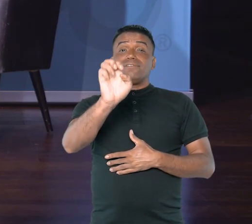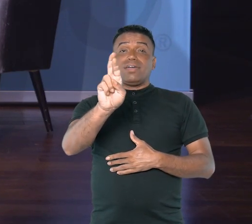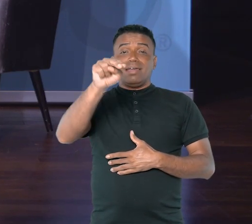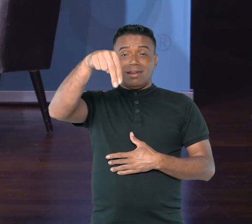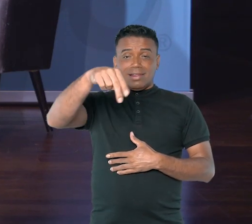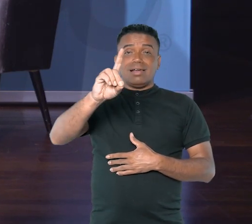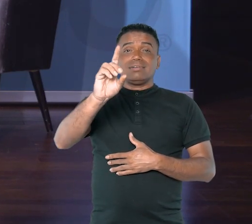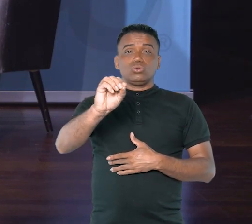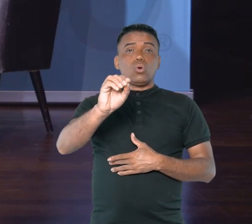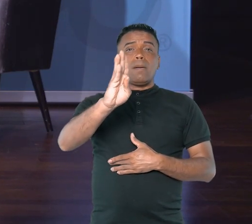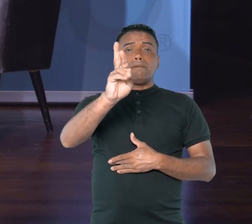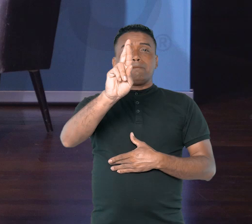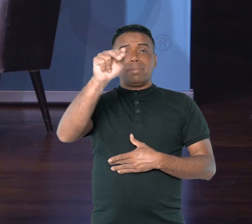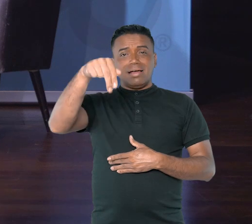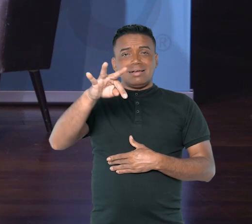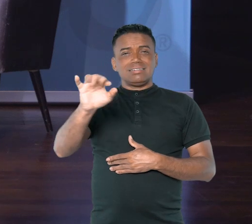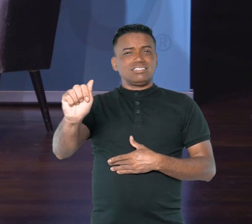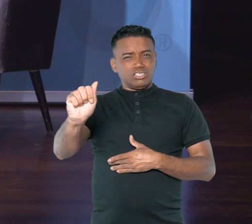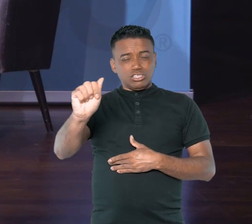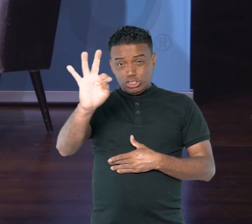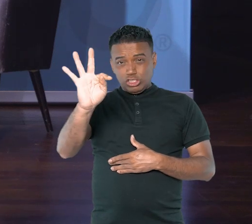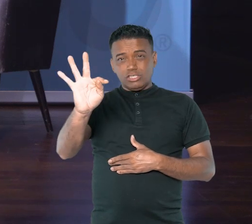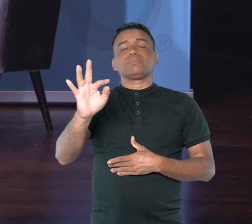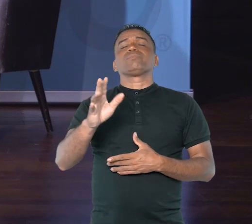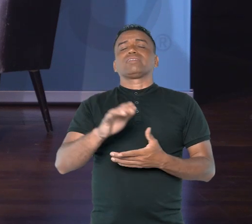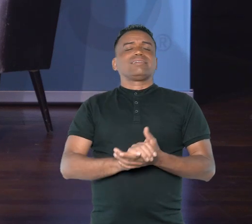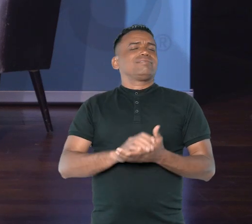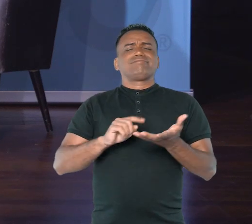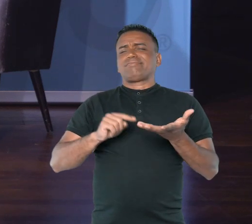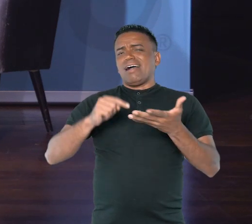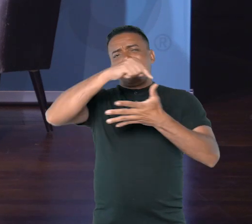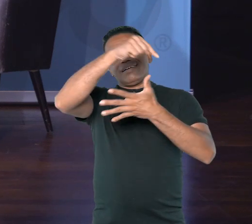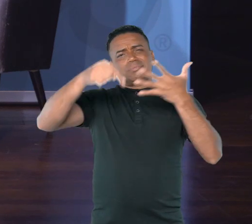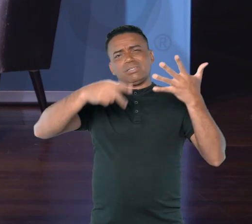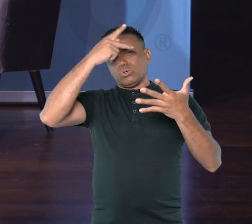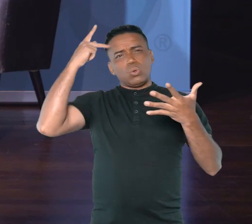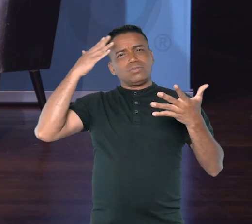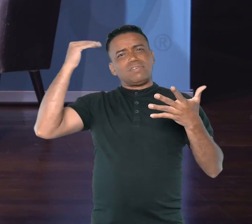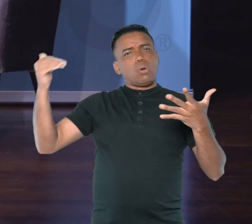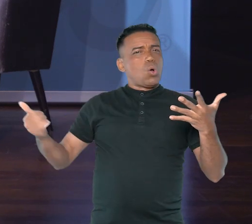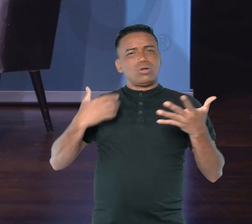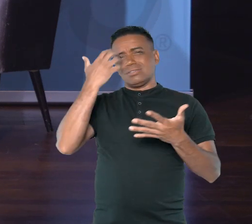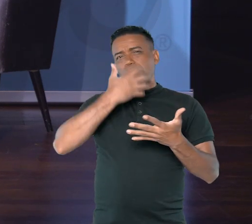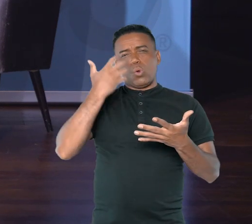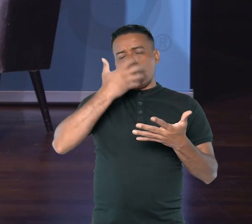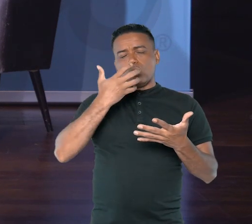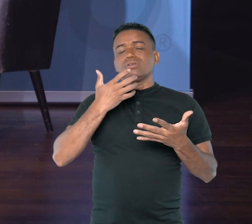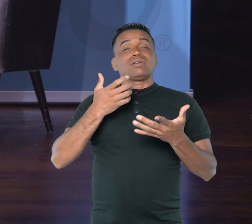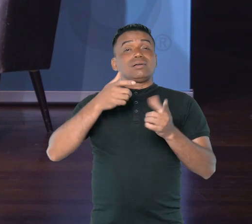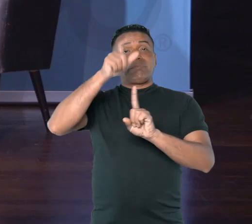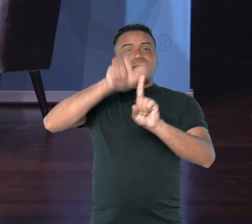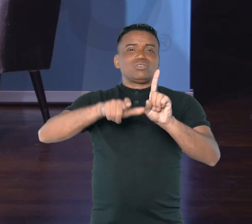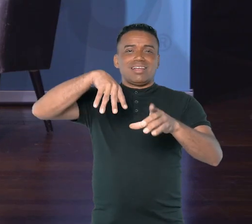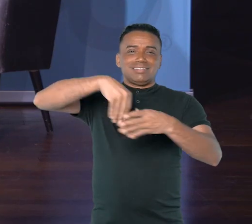David Bowie. Tem muita gente que... Leonard Cohen, quer dizer, são personagens do livro, né? Como você bem falou.